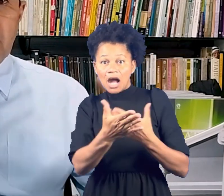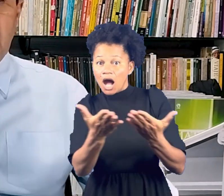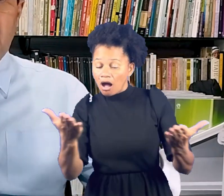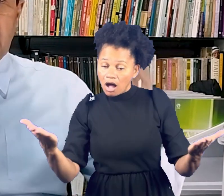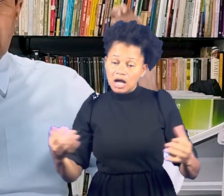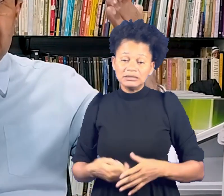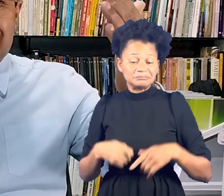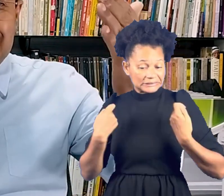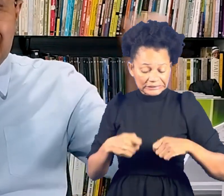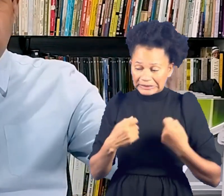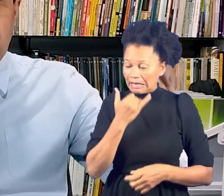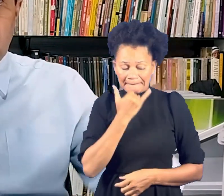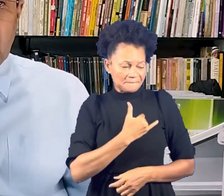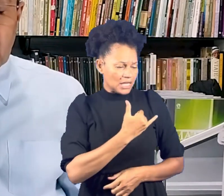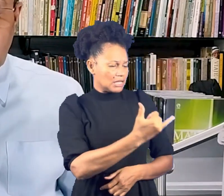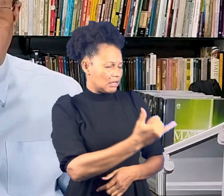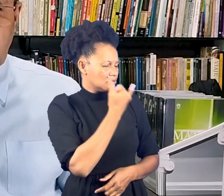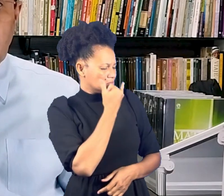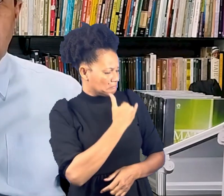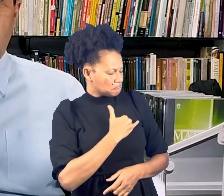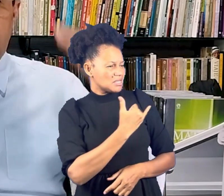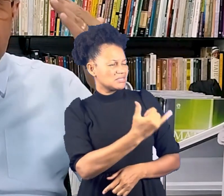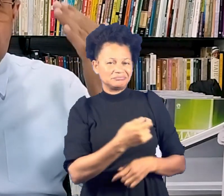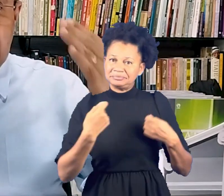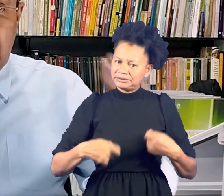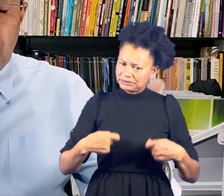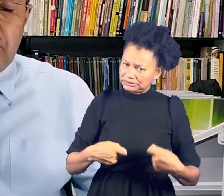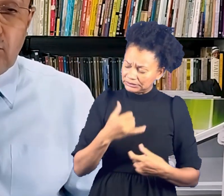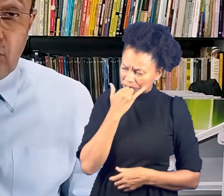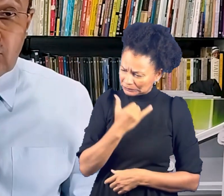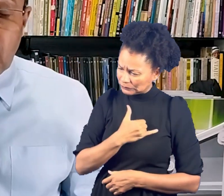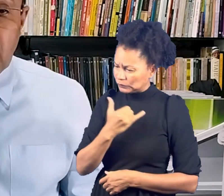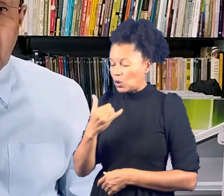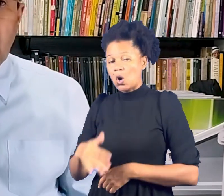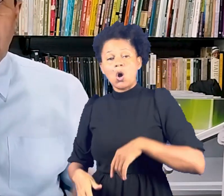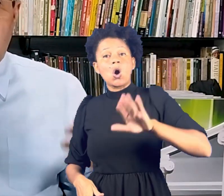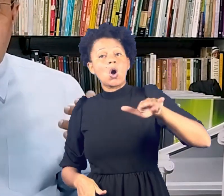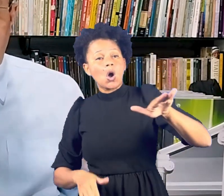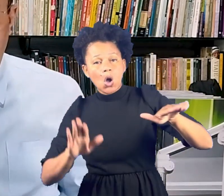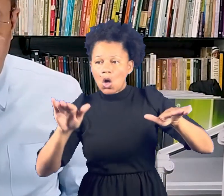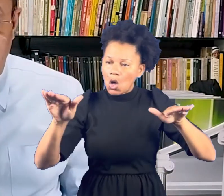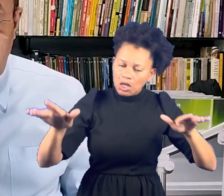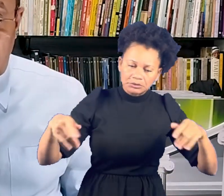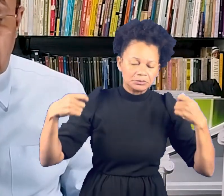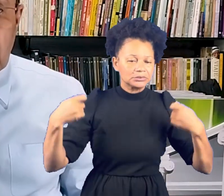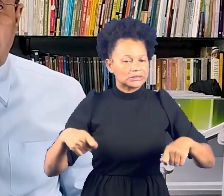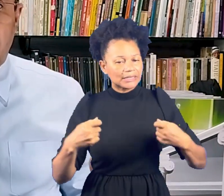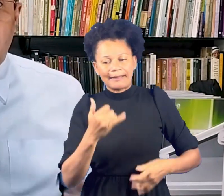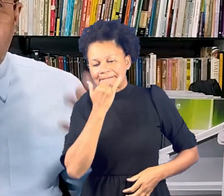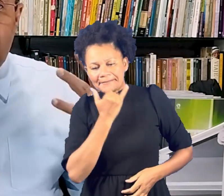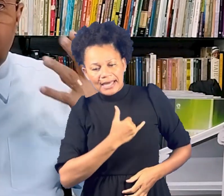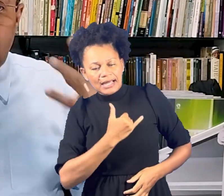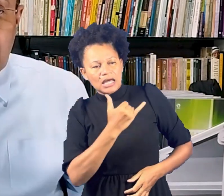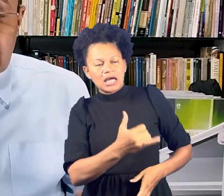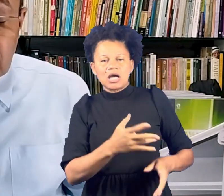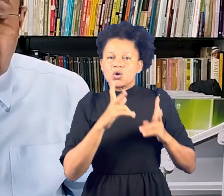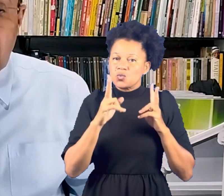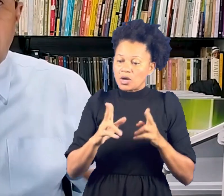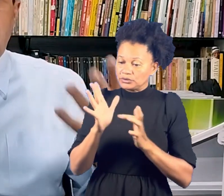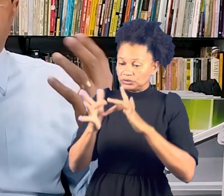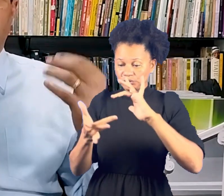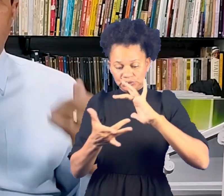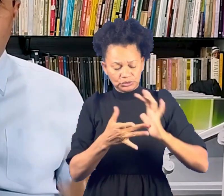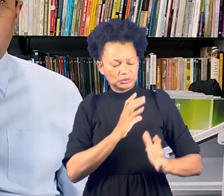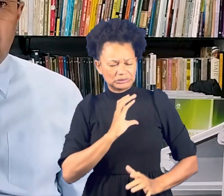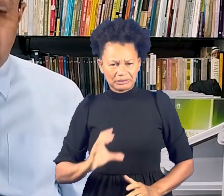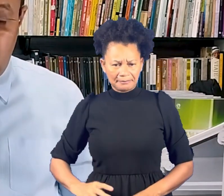vezes nós dizemos: irmão, você tem que perdoar o seu irmão, você deve perdoar o seu irmão. Olha, irmão, a gente deve perdoar assim